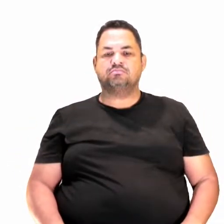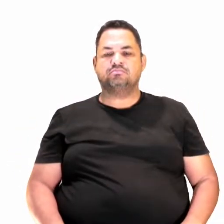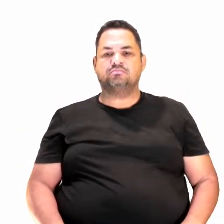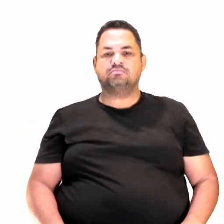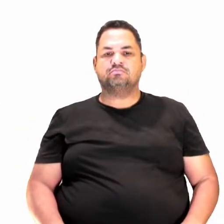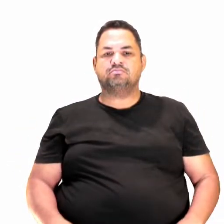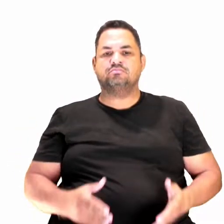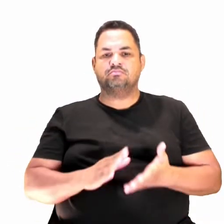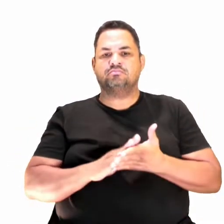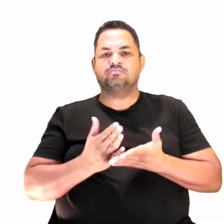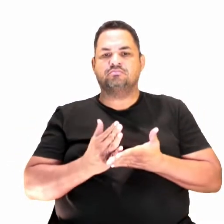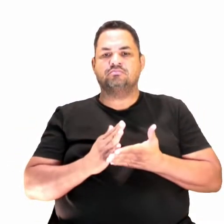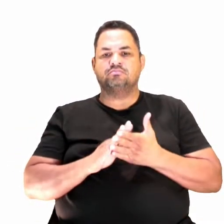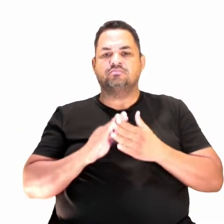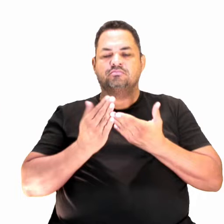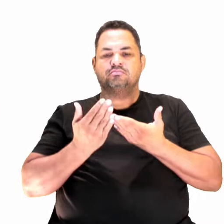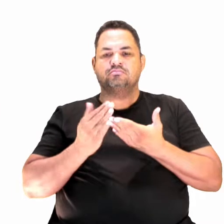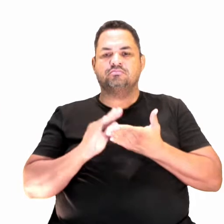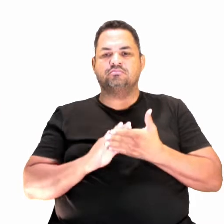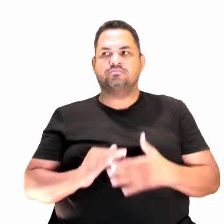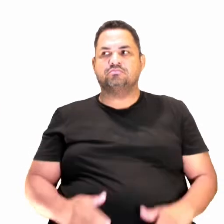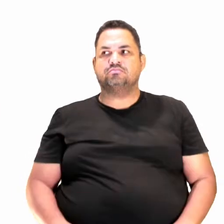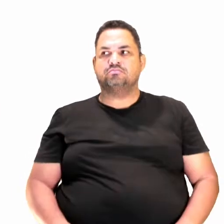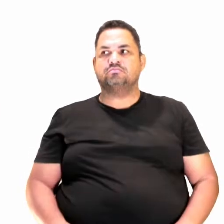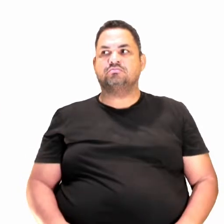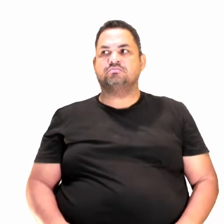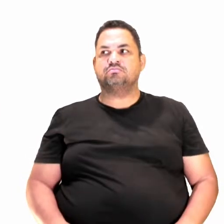seu status